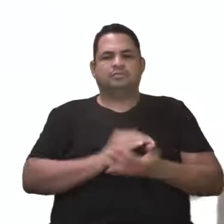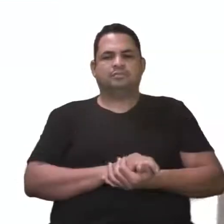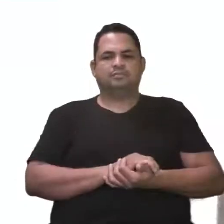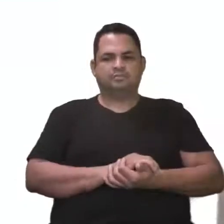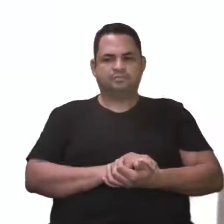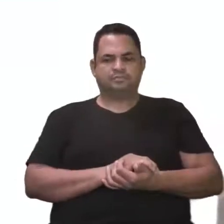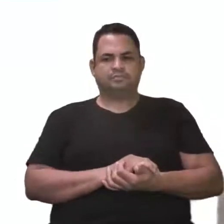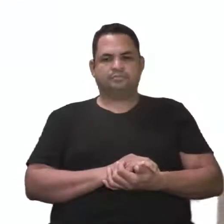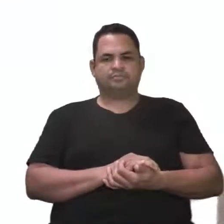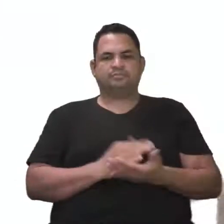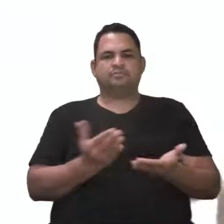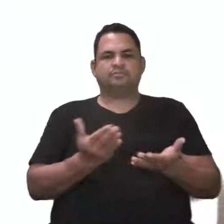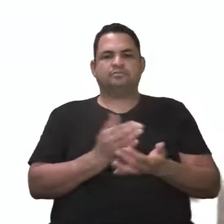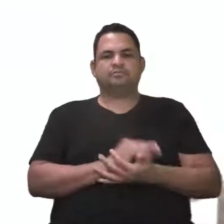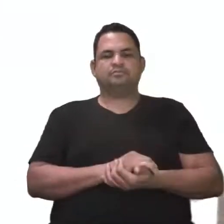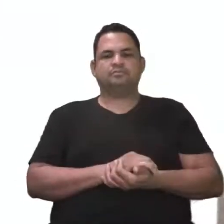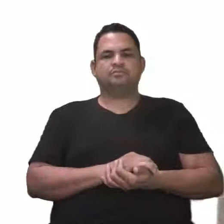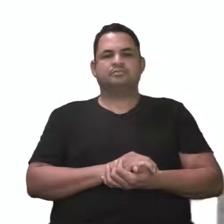generalizações.